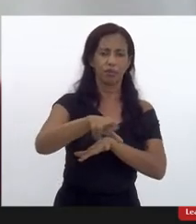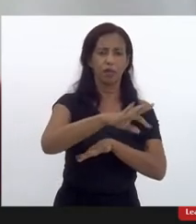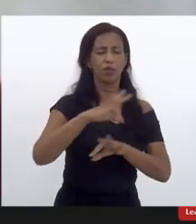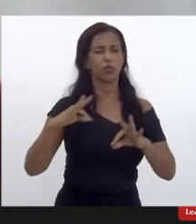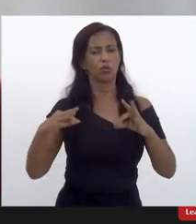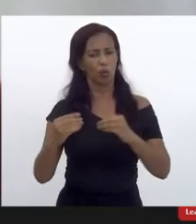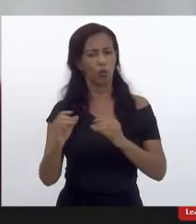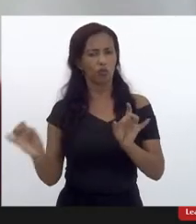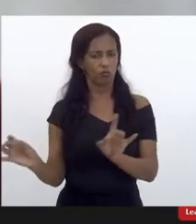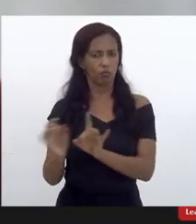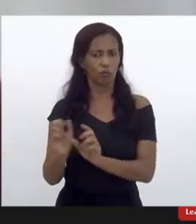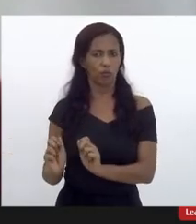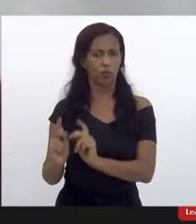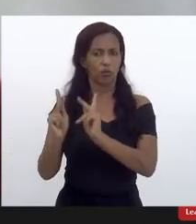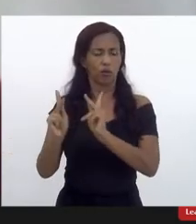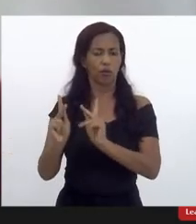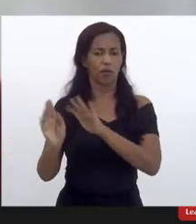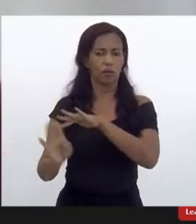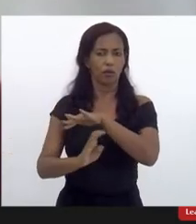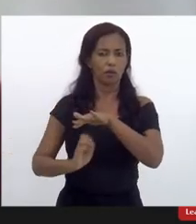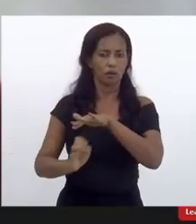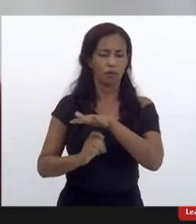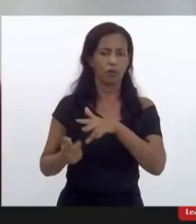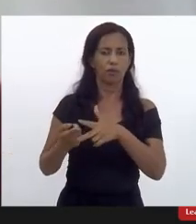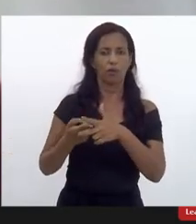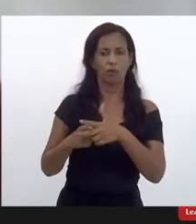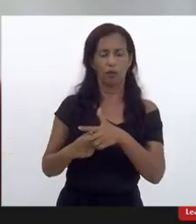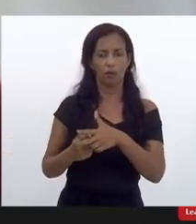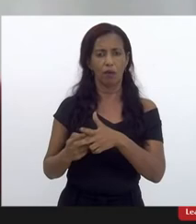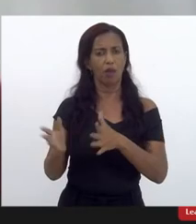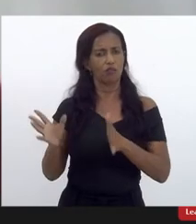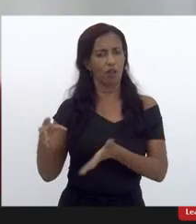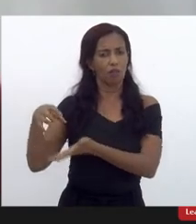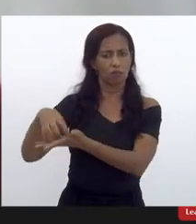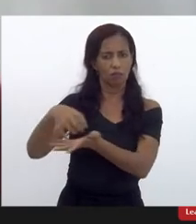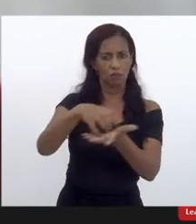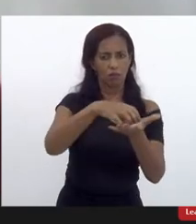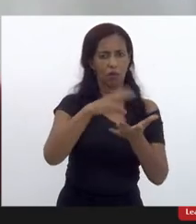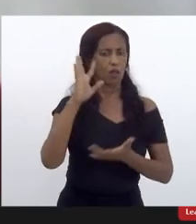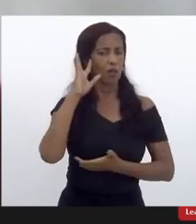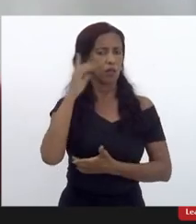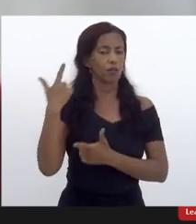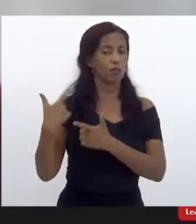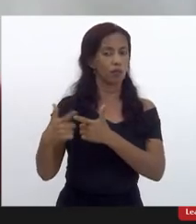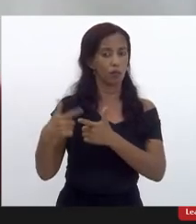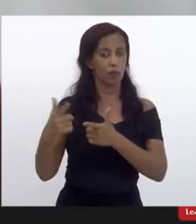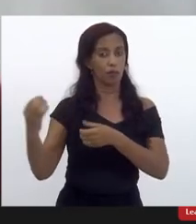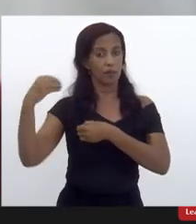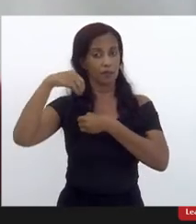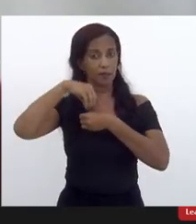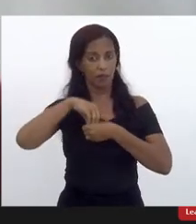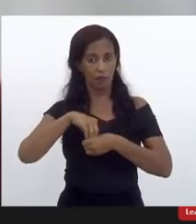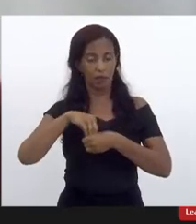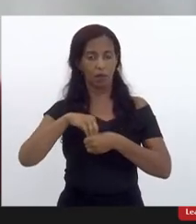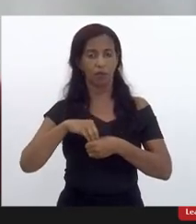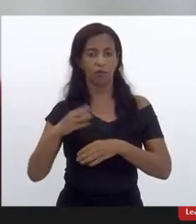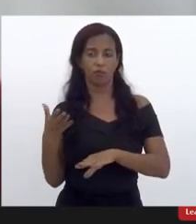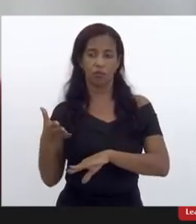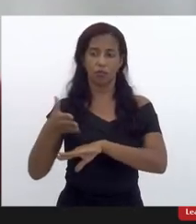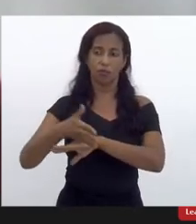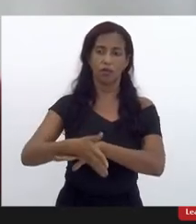já estão finalizadas. As empresas de manutenção já estão nas unidades resolvendo problemas pontuais, estamos